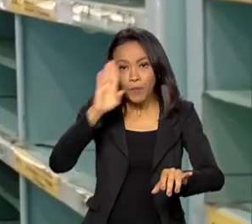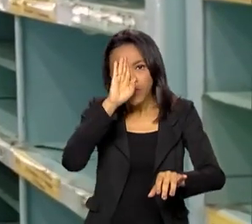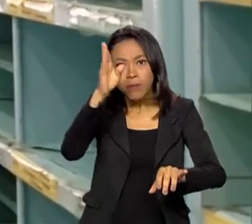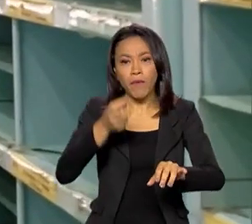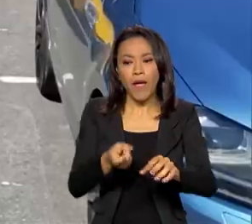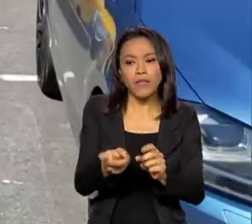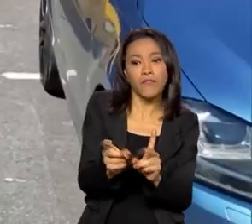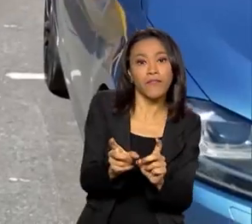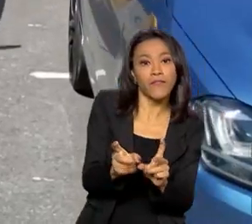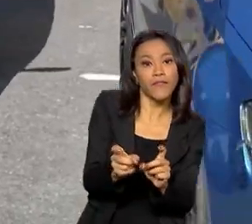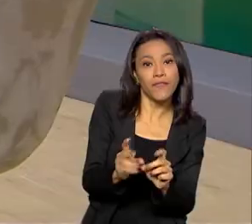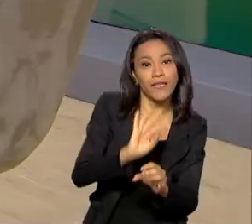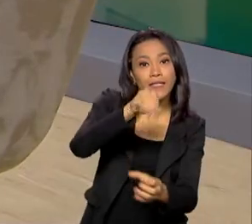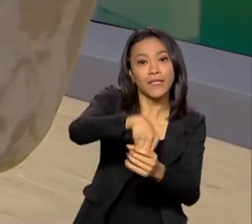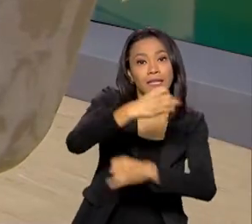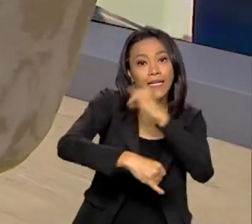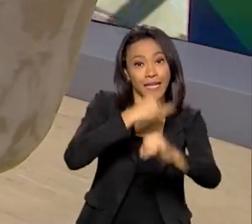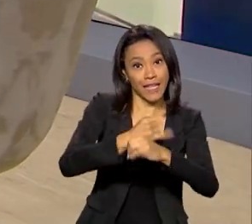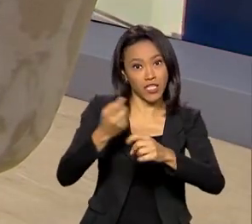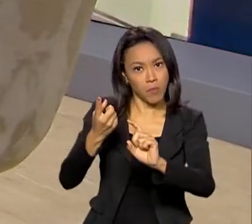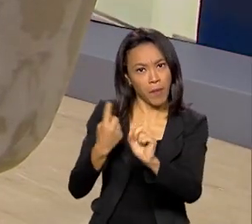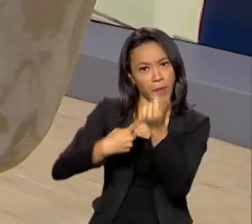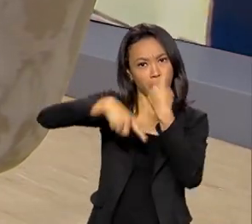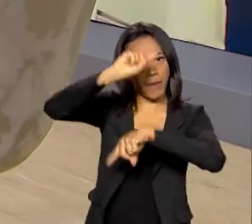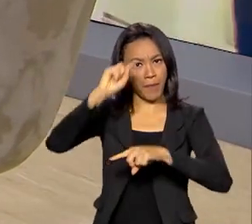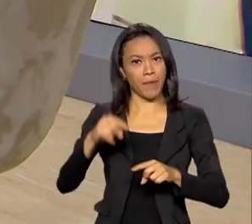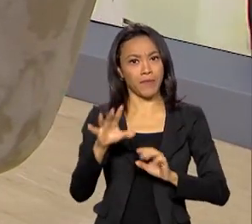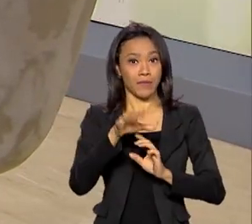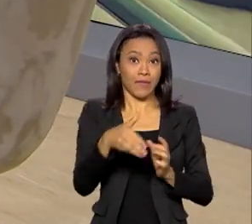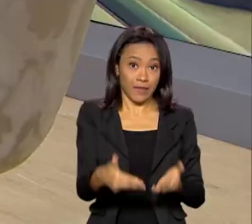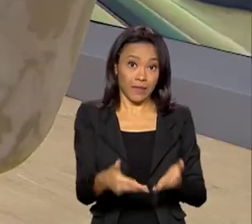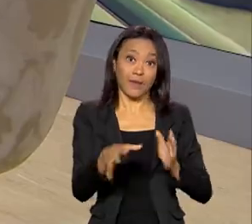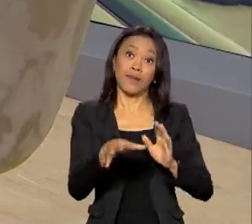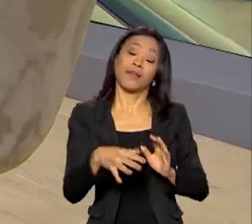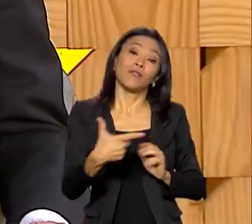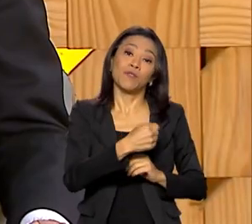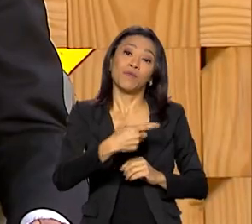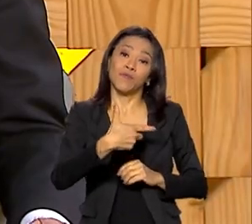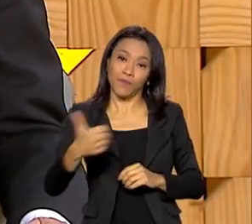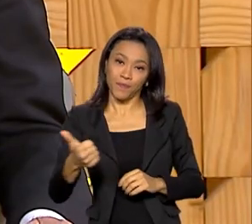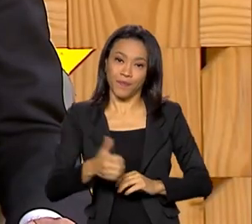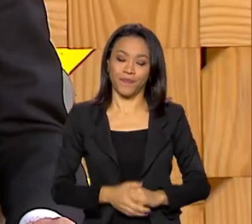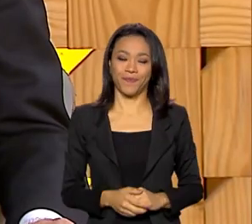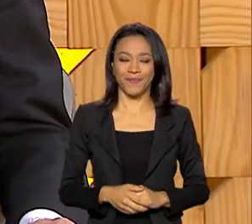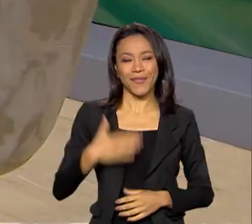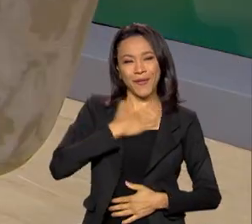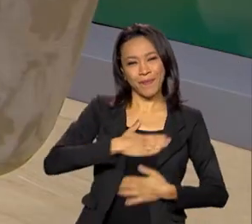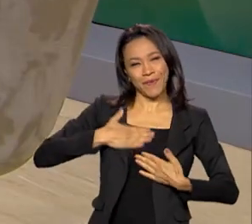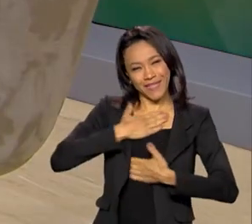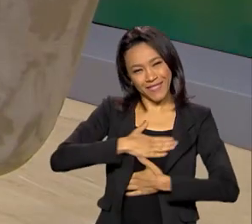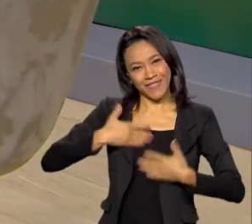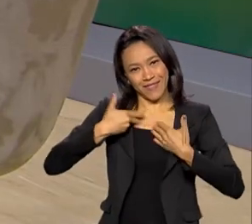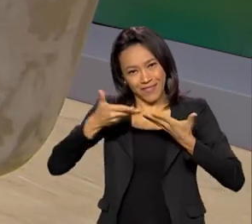salto em 2021. Muito obrigado pela participação aqui no Brasil em Pauta, presidente. É um prazer muito grande estar